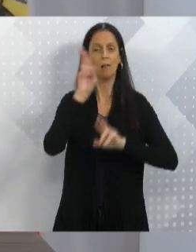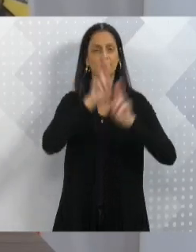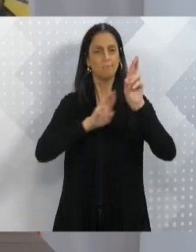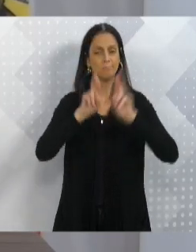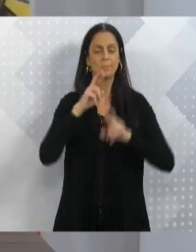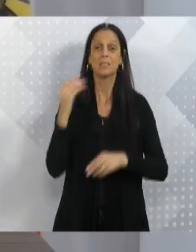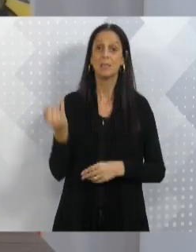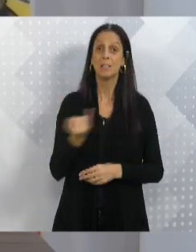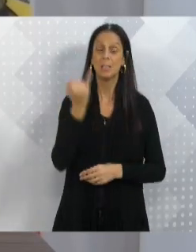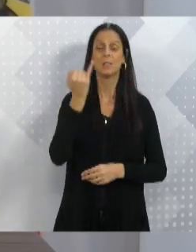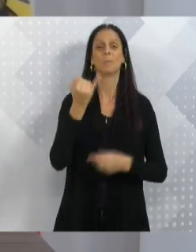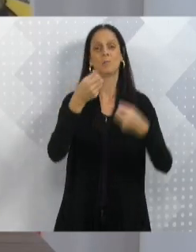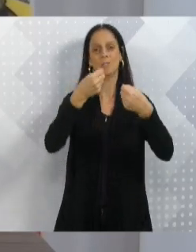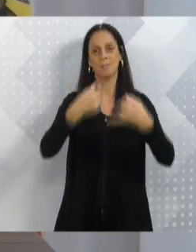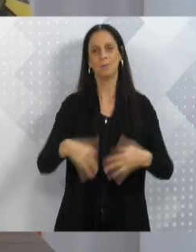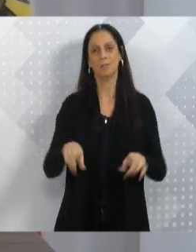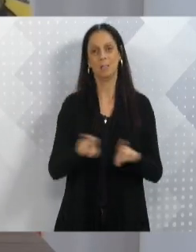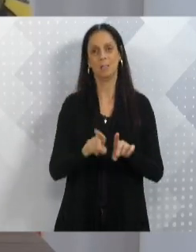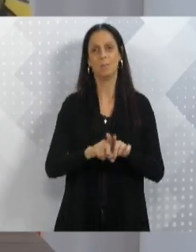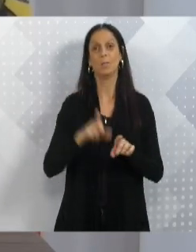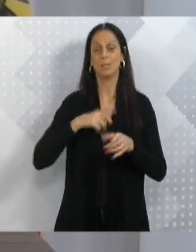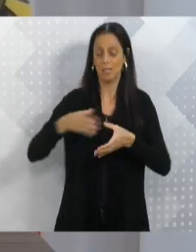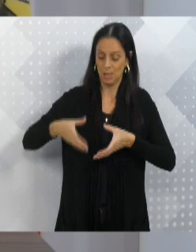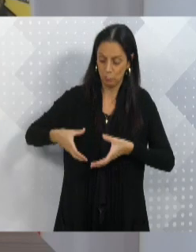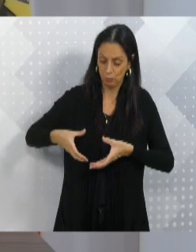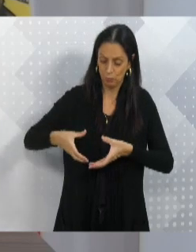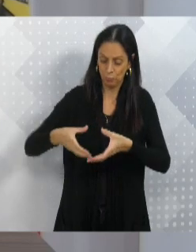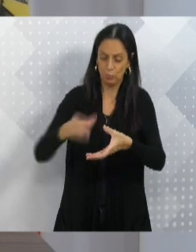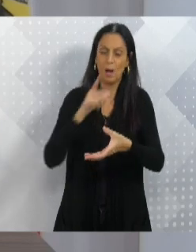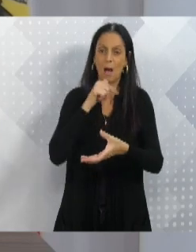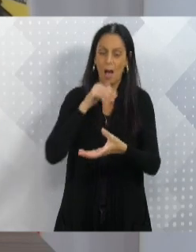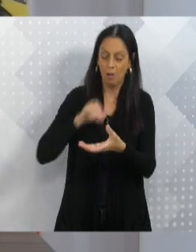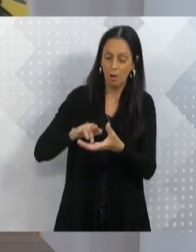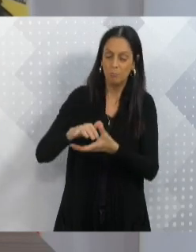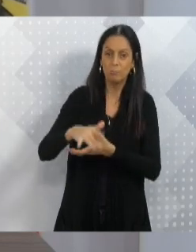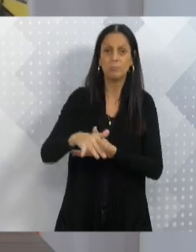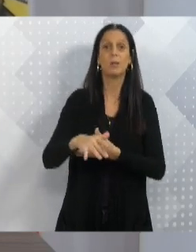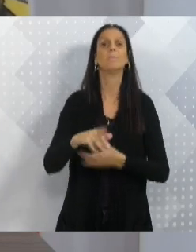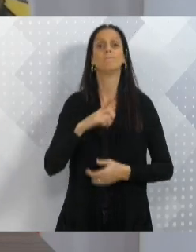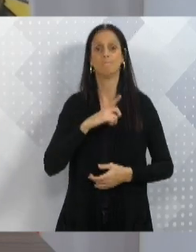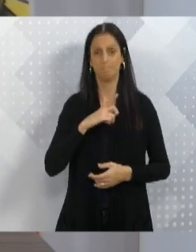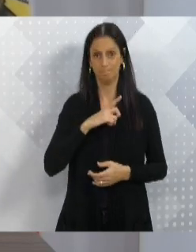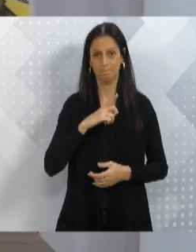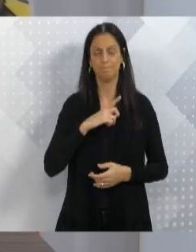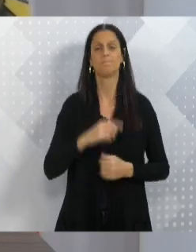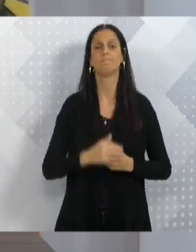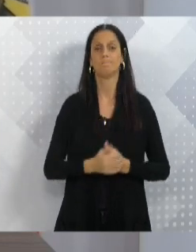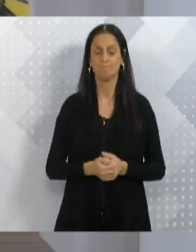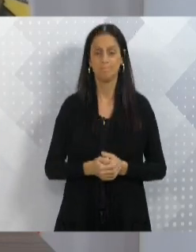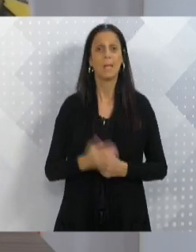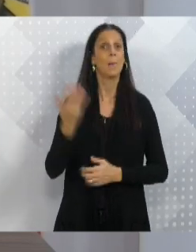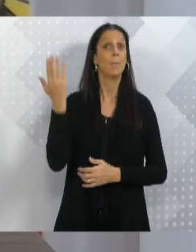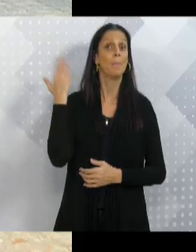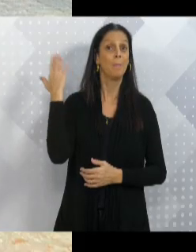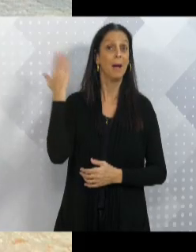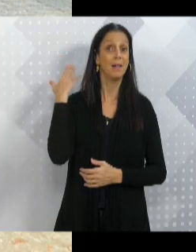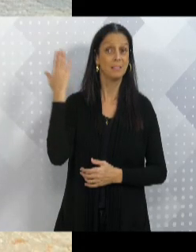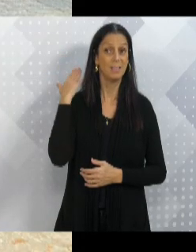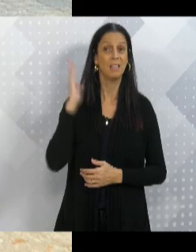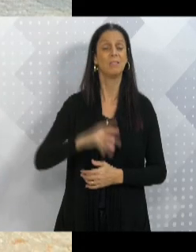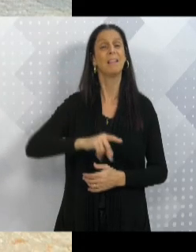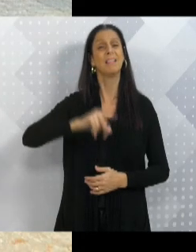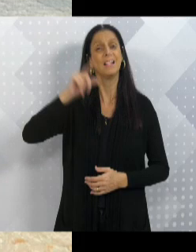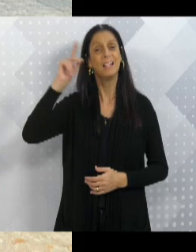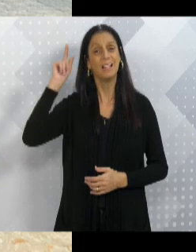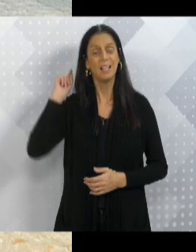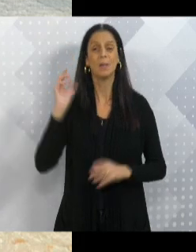importante mencionar, uma tubulação na rua Galileu Galilei, que estava há muito tempo, a